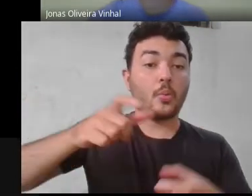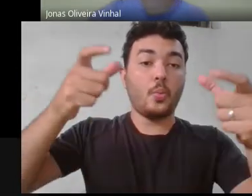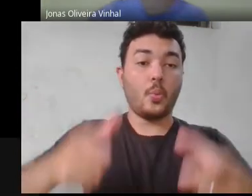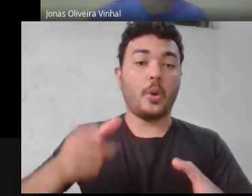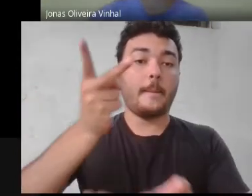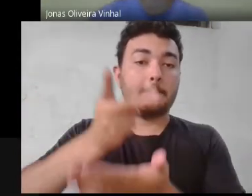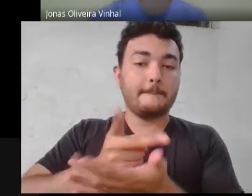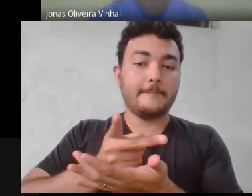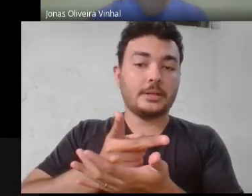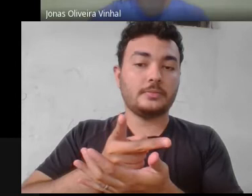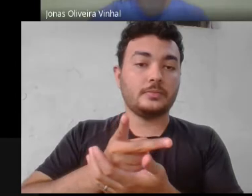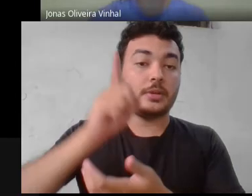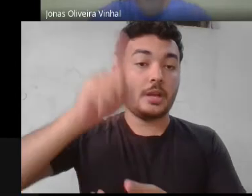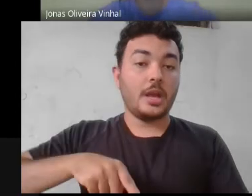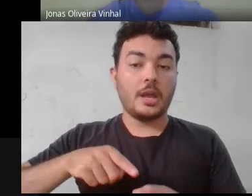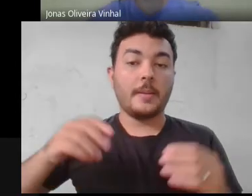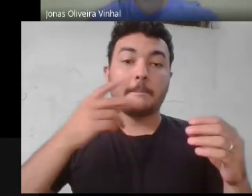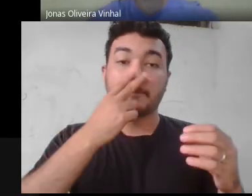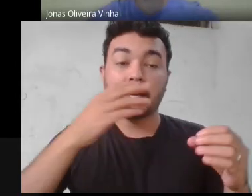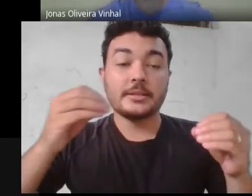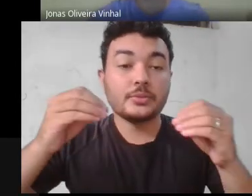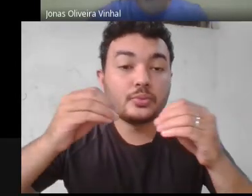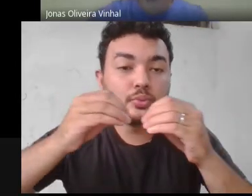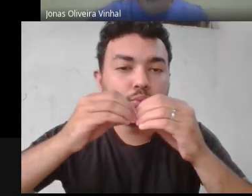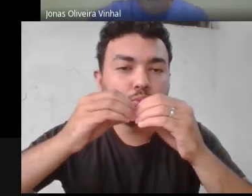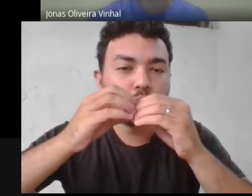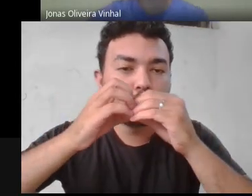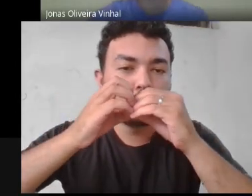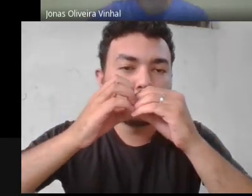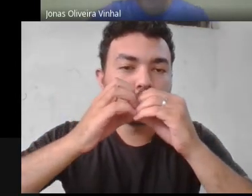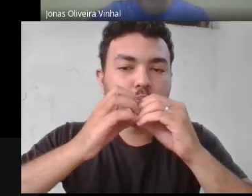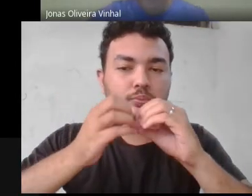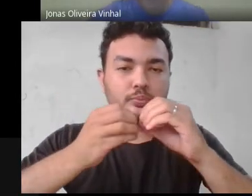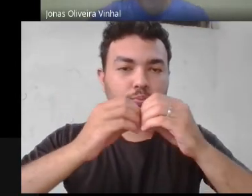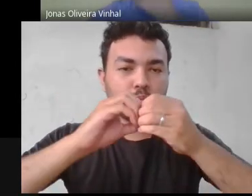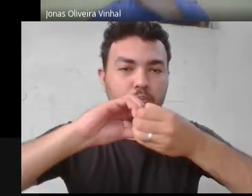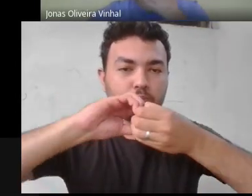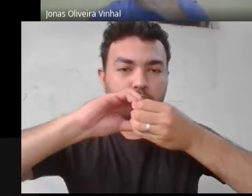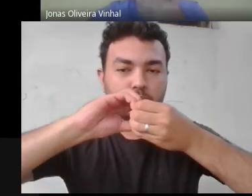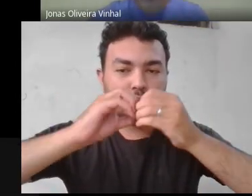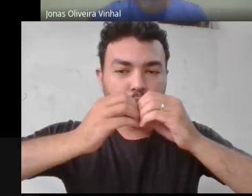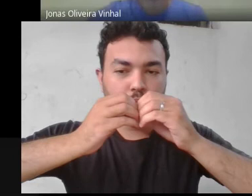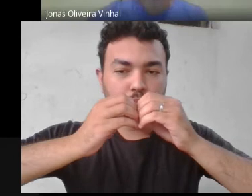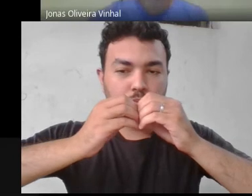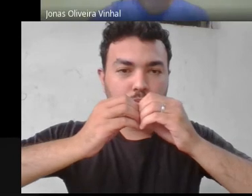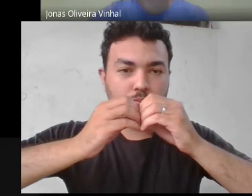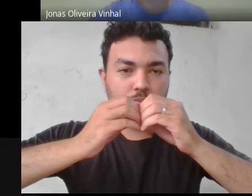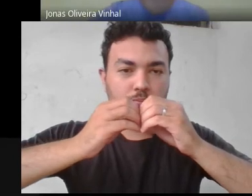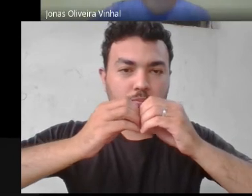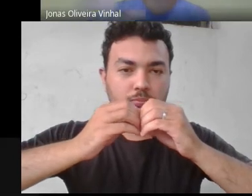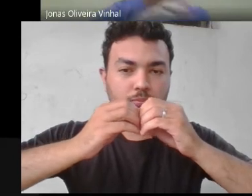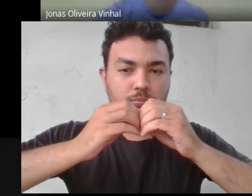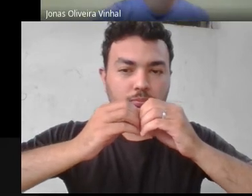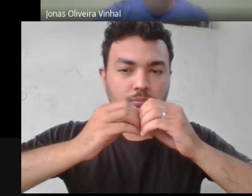que é a região onde há sobreposição ou superposição, né? Vou falar de algumas formas.